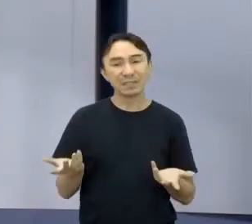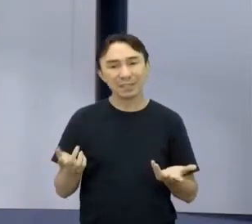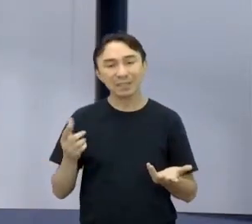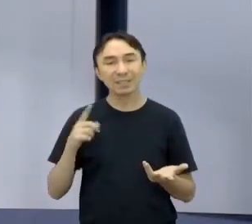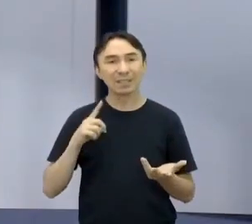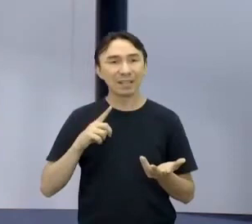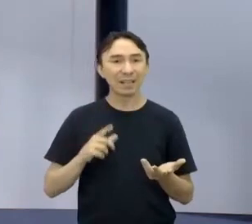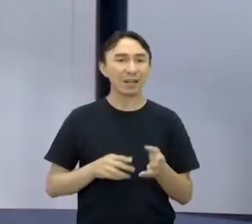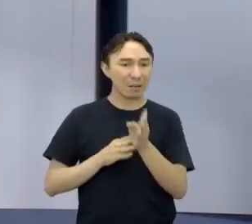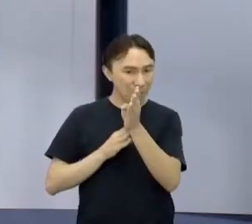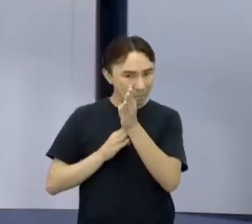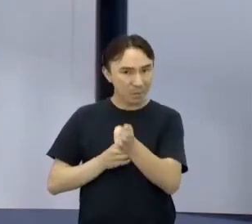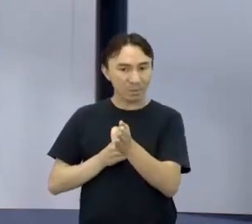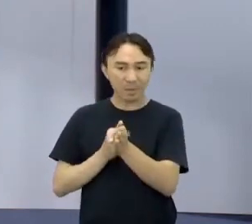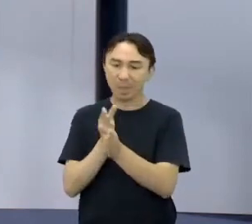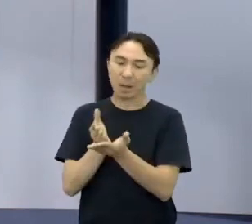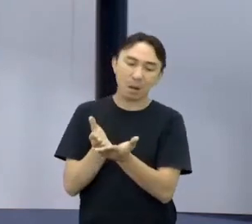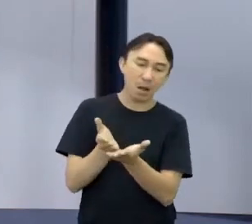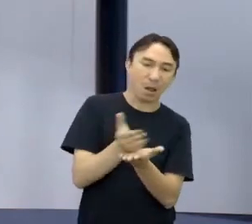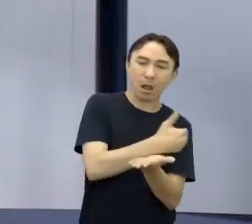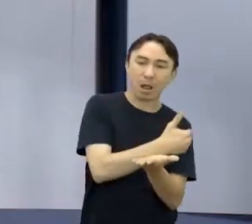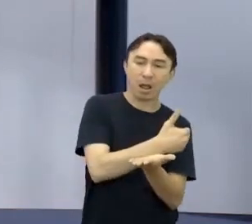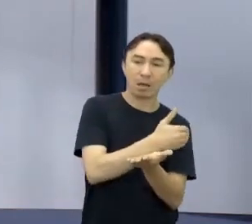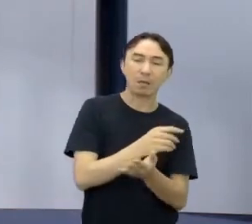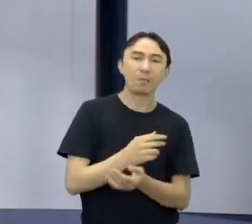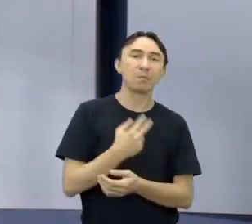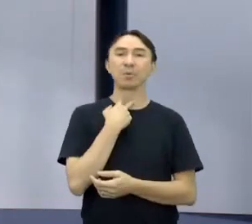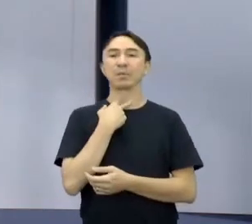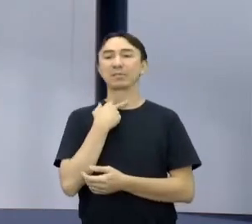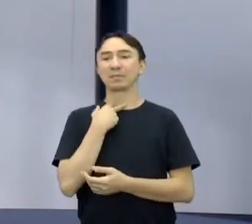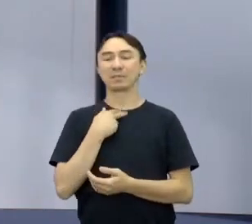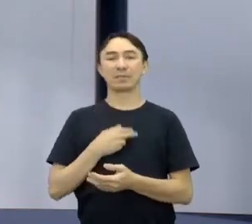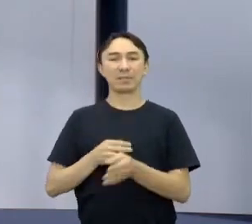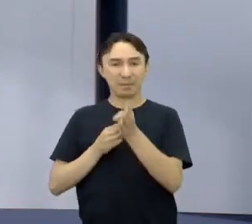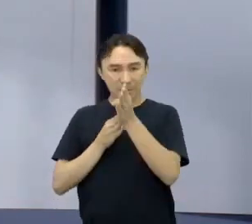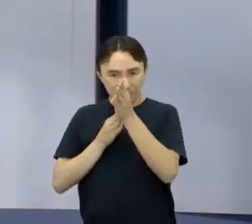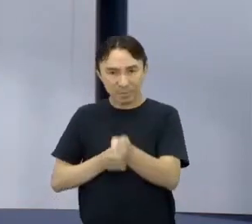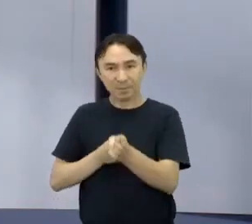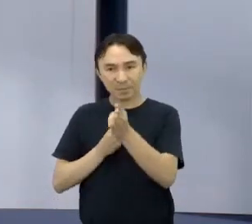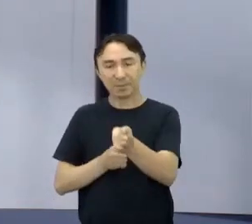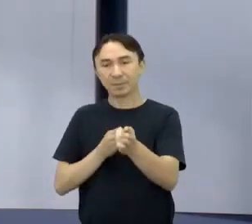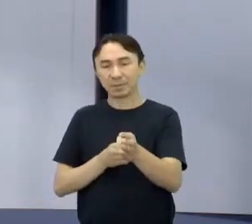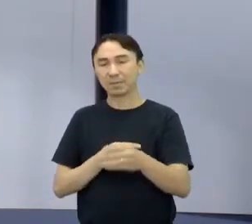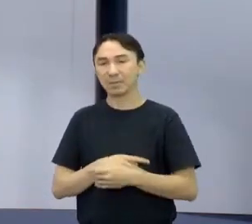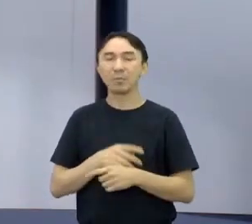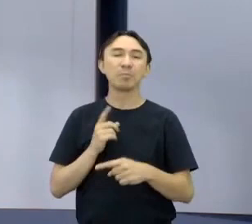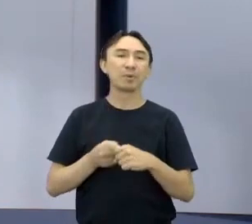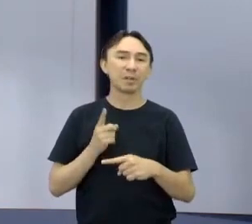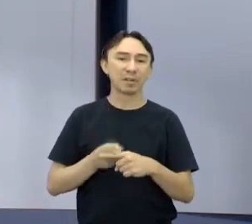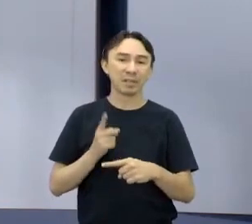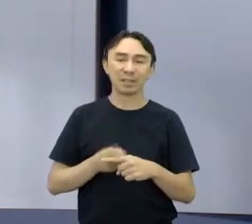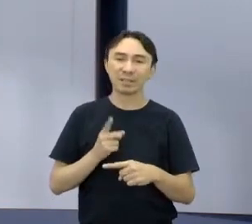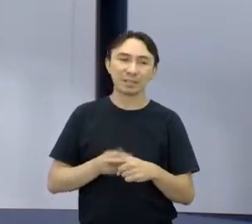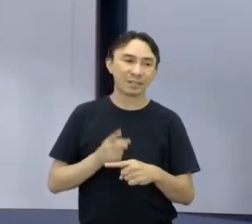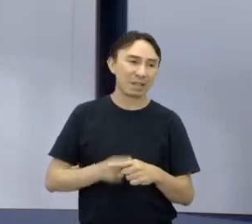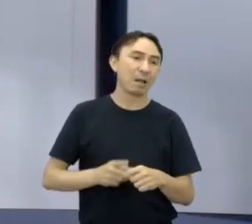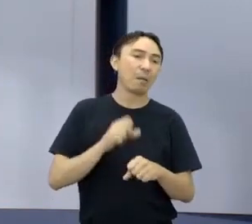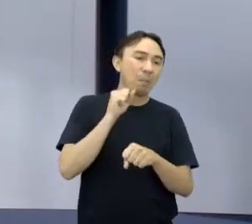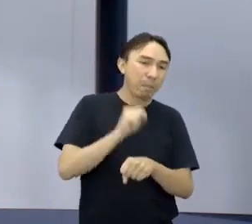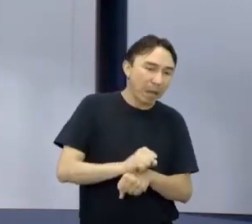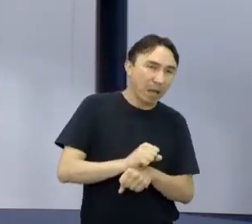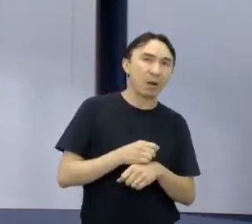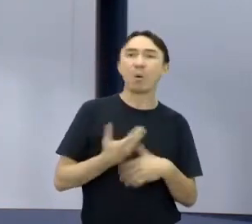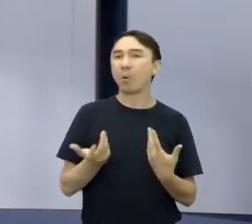gente faz em linha reta, tá bom? Por quê? Porque neste movimento a gente não breca, a gente não acelera, a gente